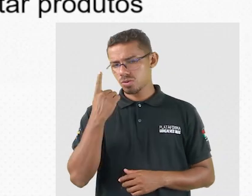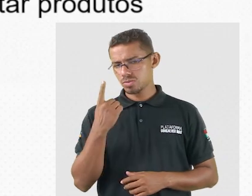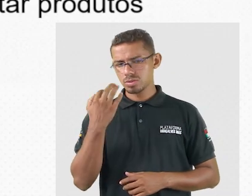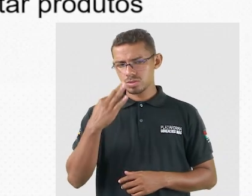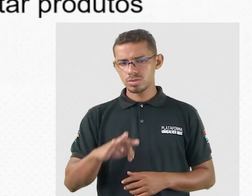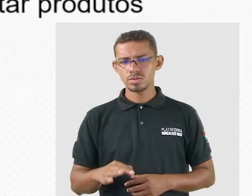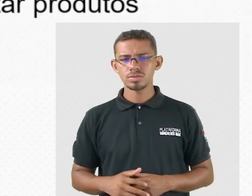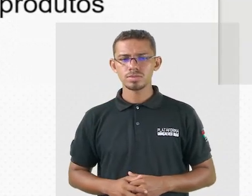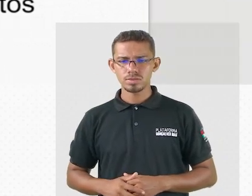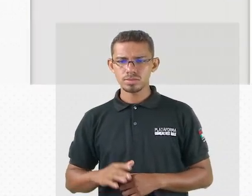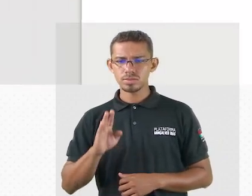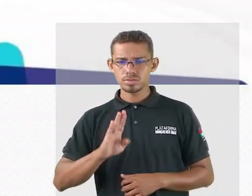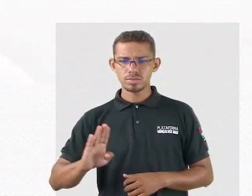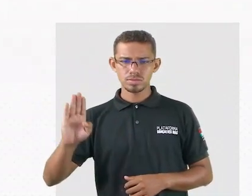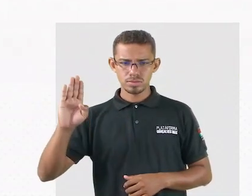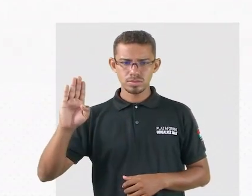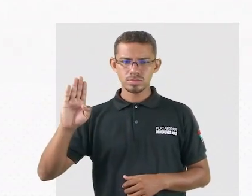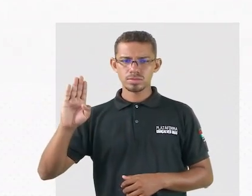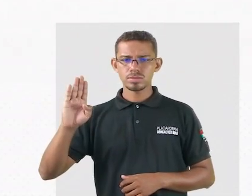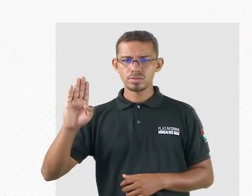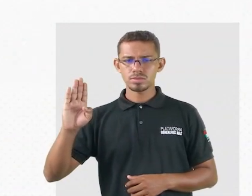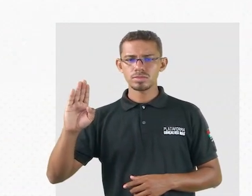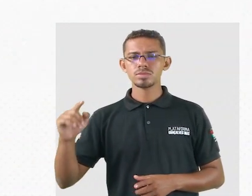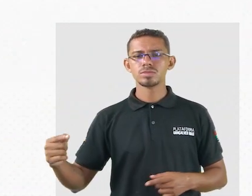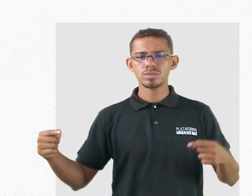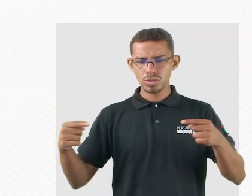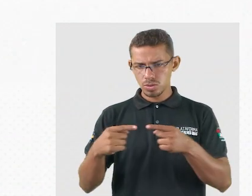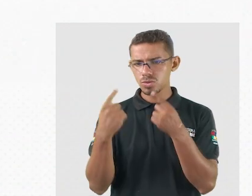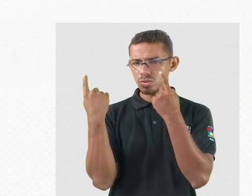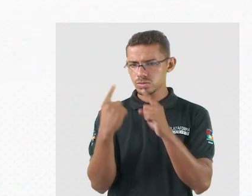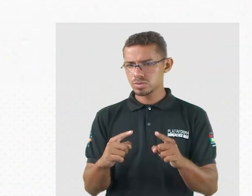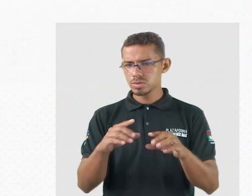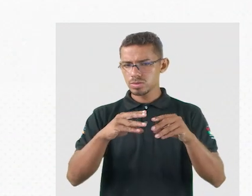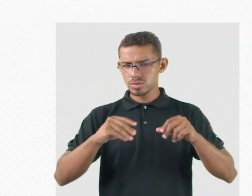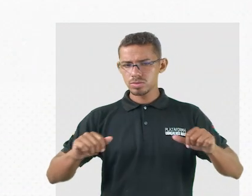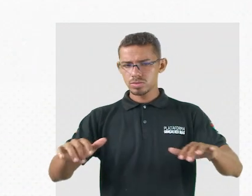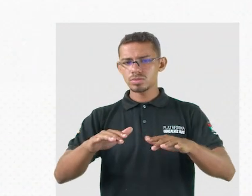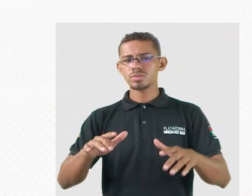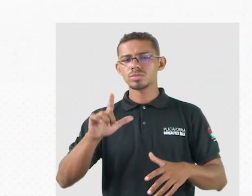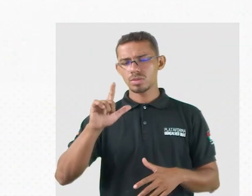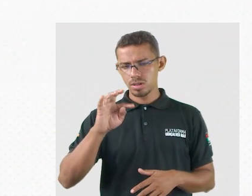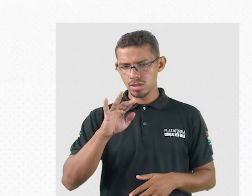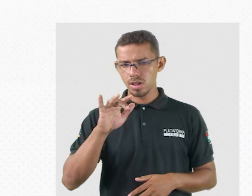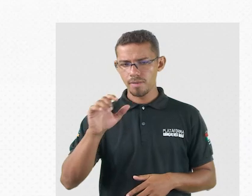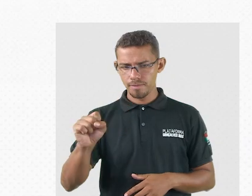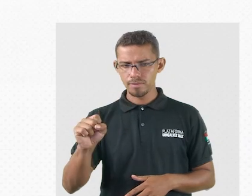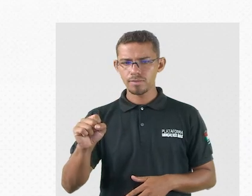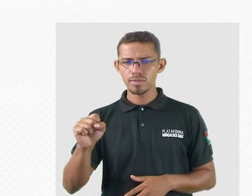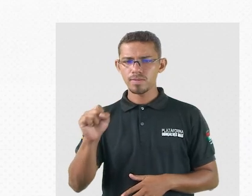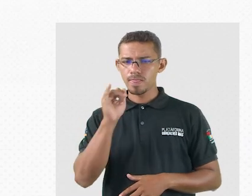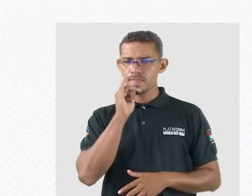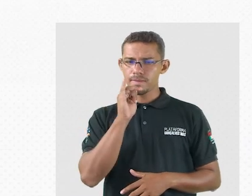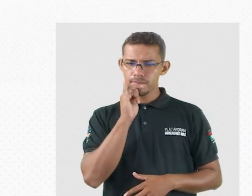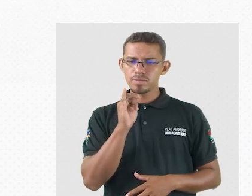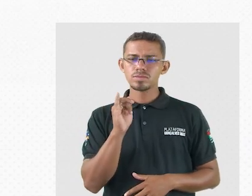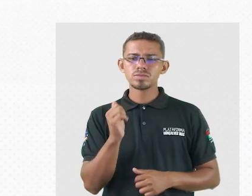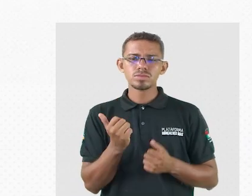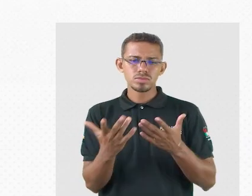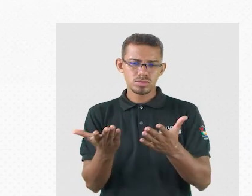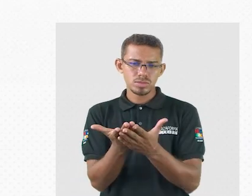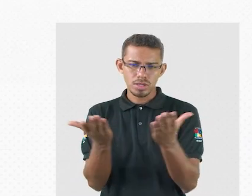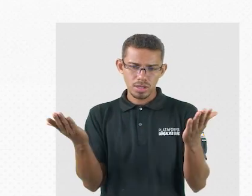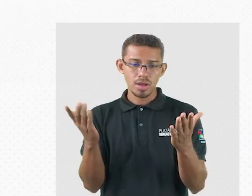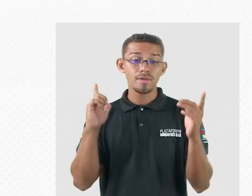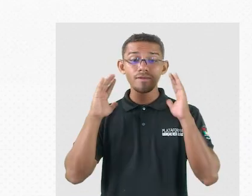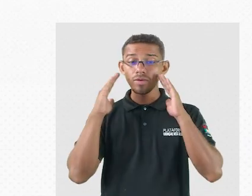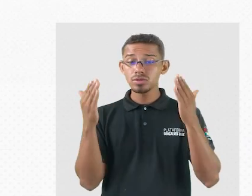correta, que é a letra B aqui, ó, ok? Combatiu a concentração de terra nas mãos de latifundiários, que geravam tensão com os produtores voltados